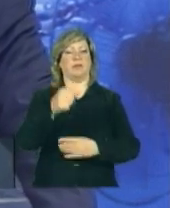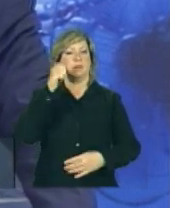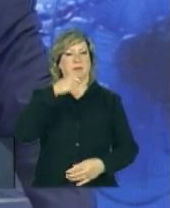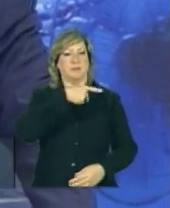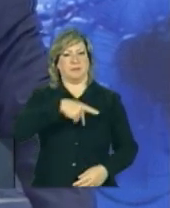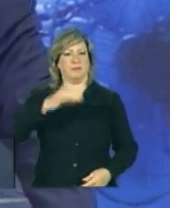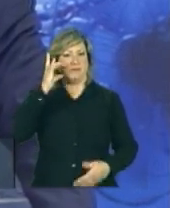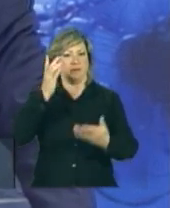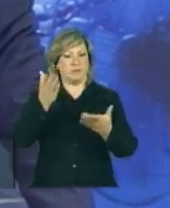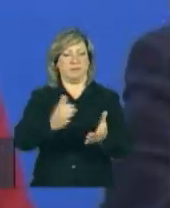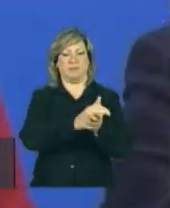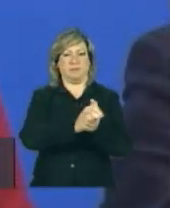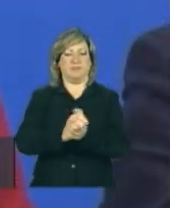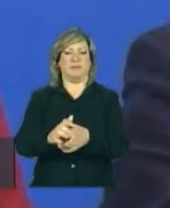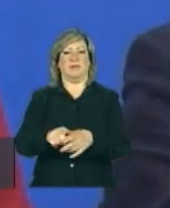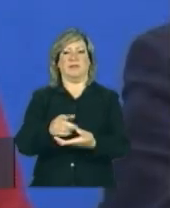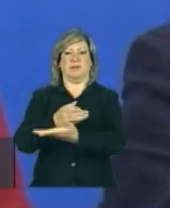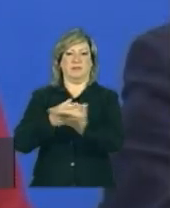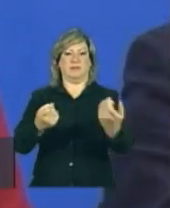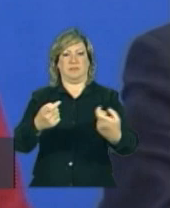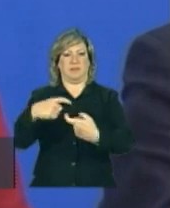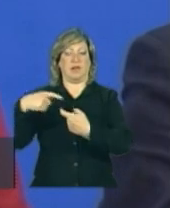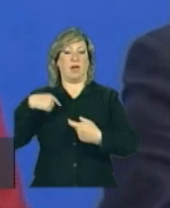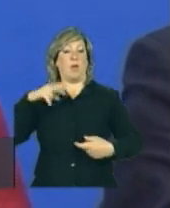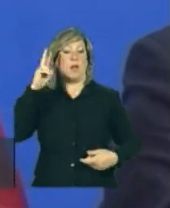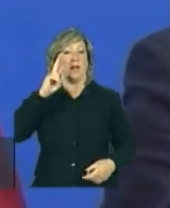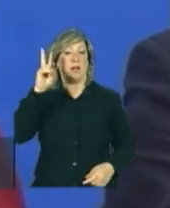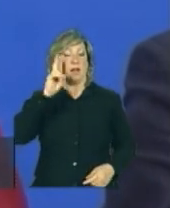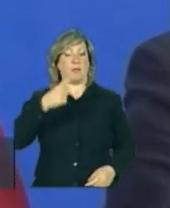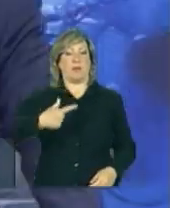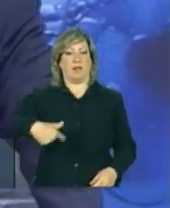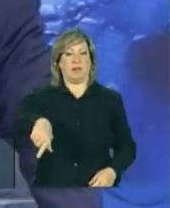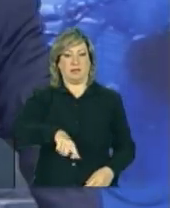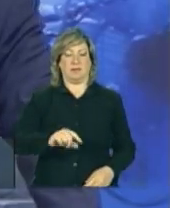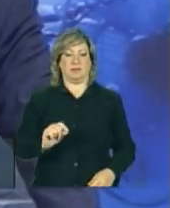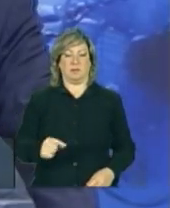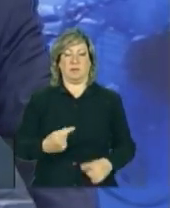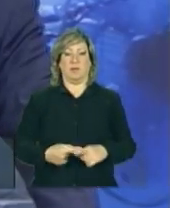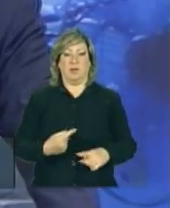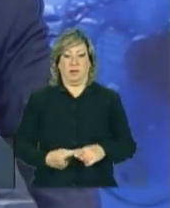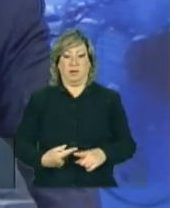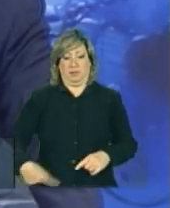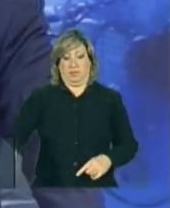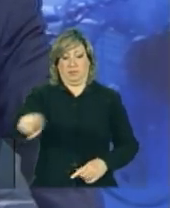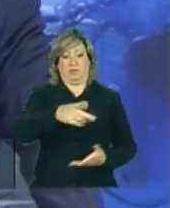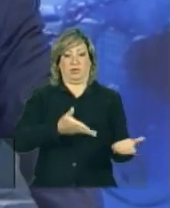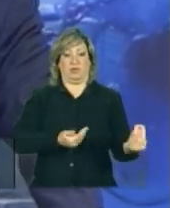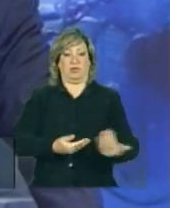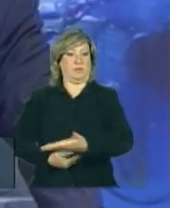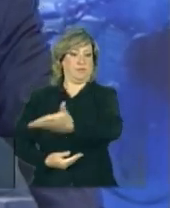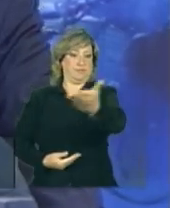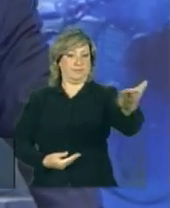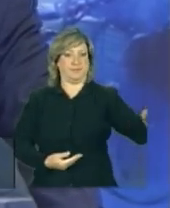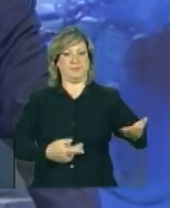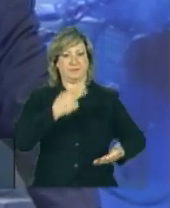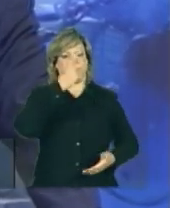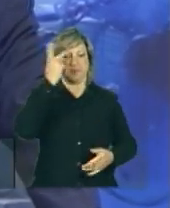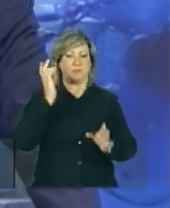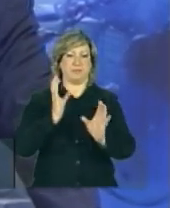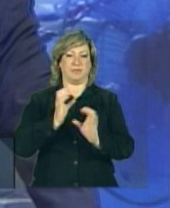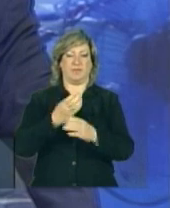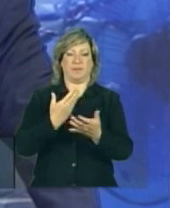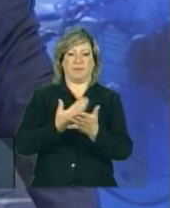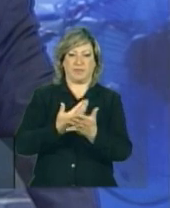parceiros, lembro dele nesse momento, porque nos olhos dos grandes, desses jovens cientistas,